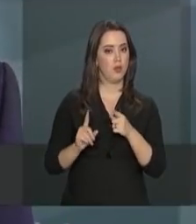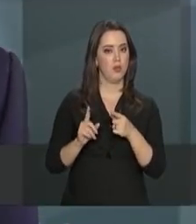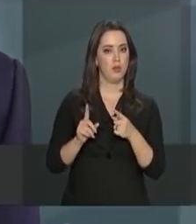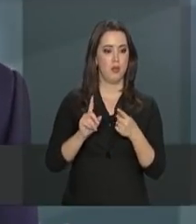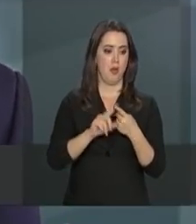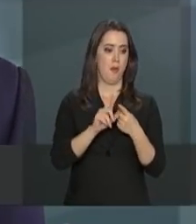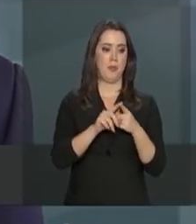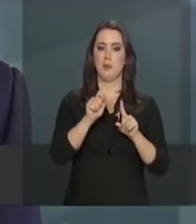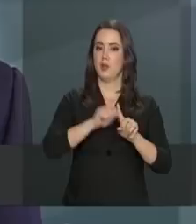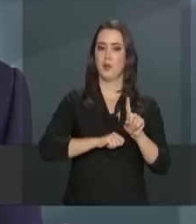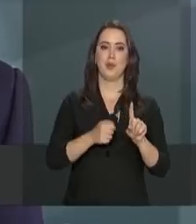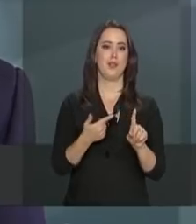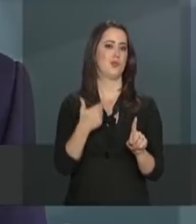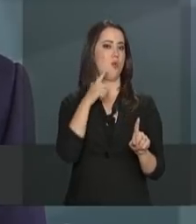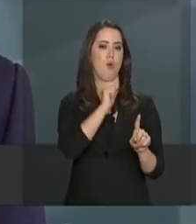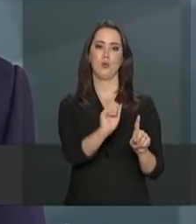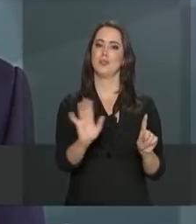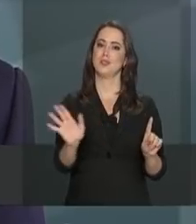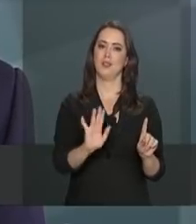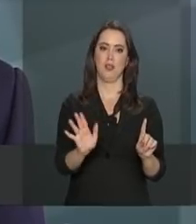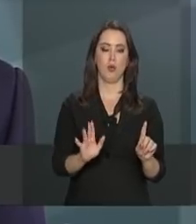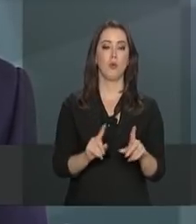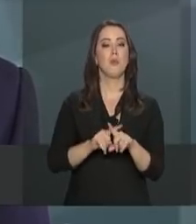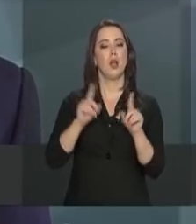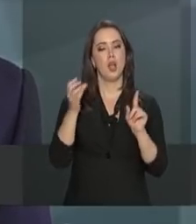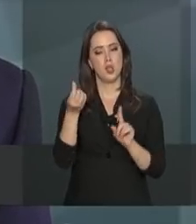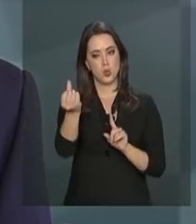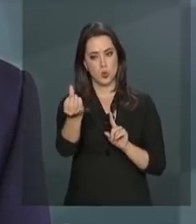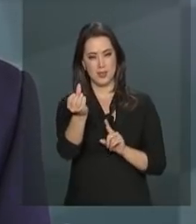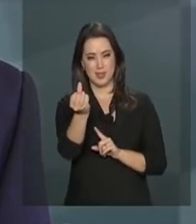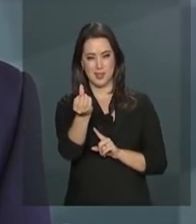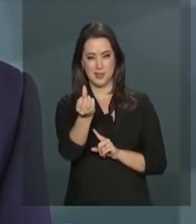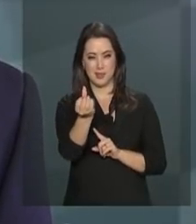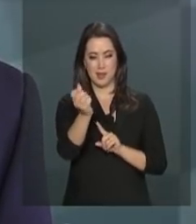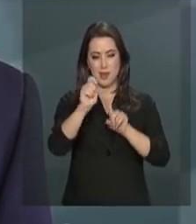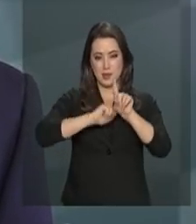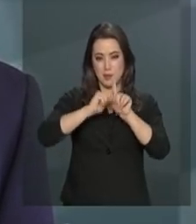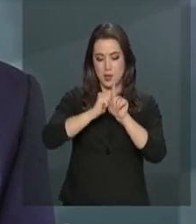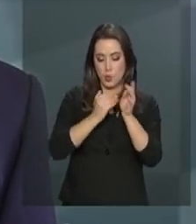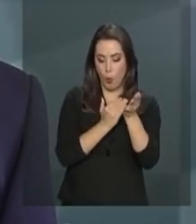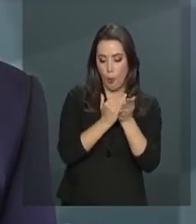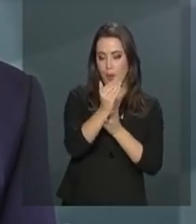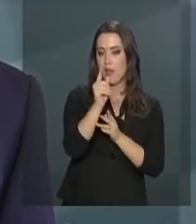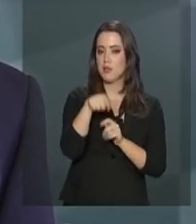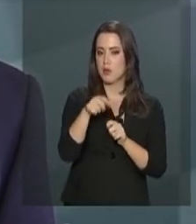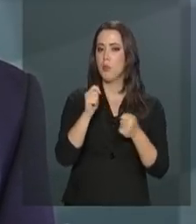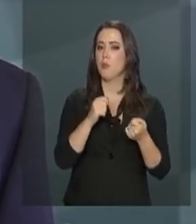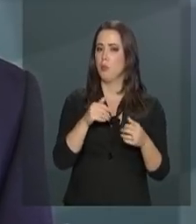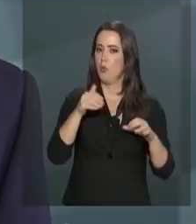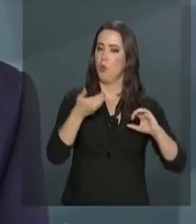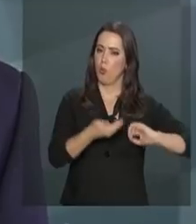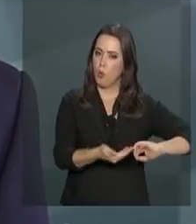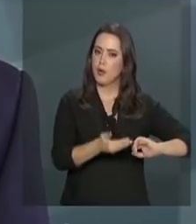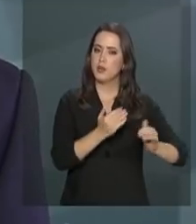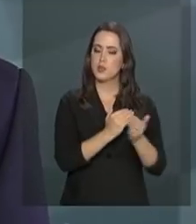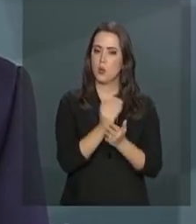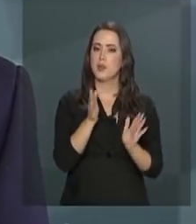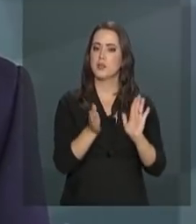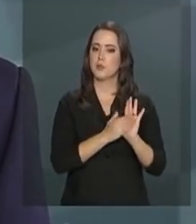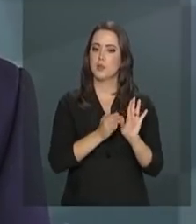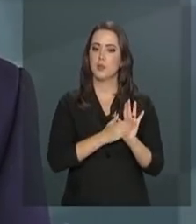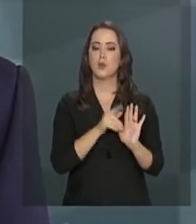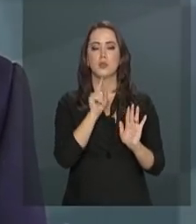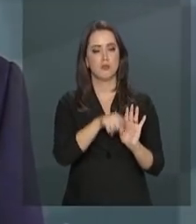possível ver meus seis meses e com toda a certeza o congresso vai votar essas propostas inclusive eu